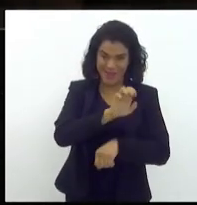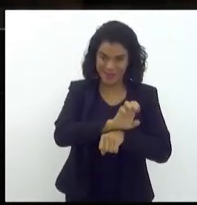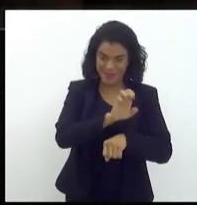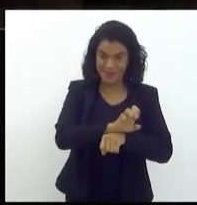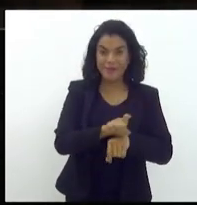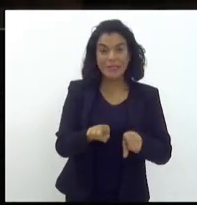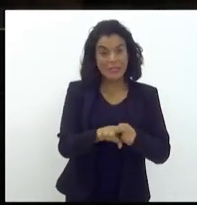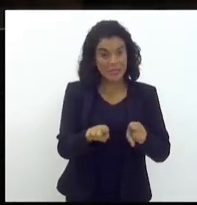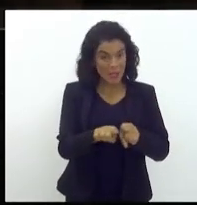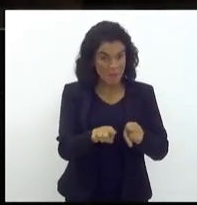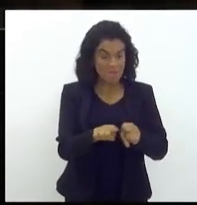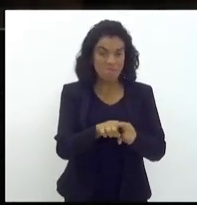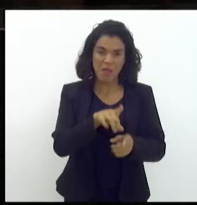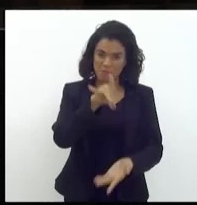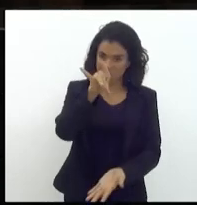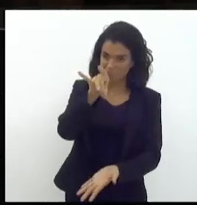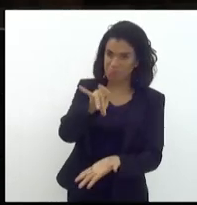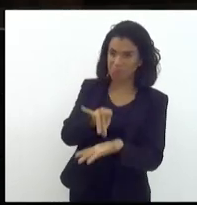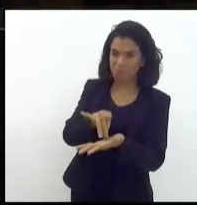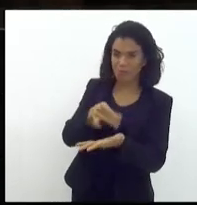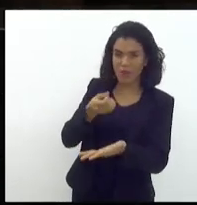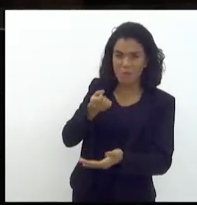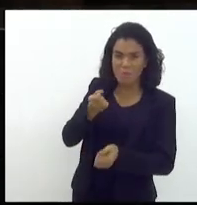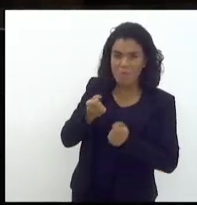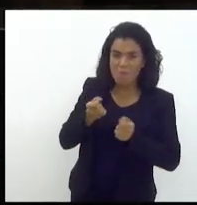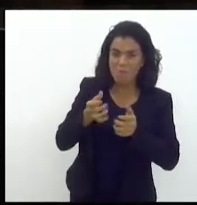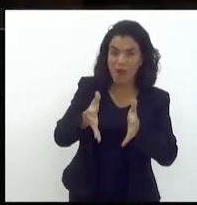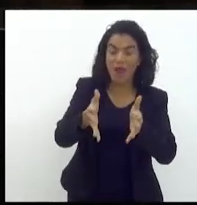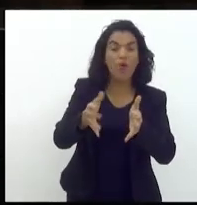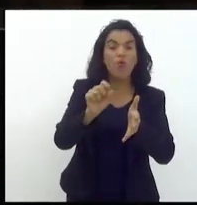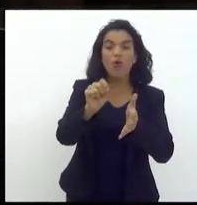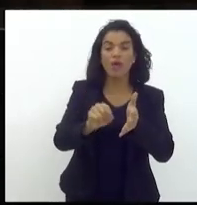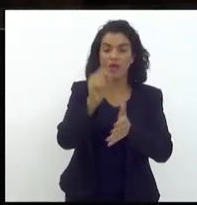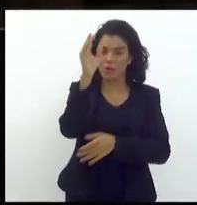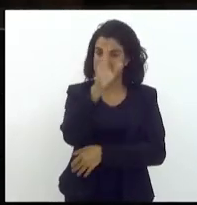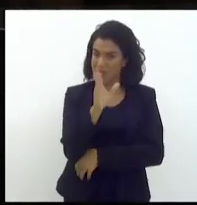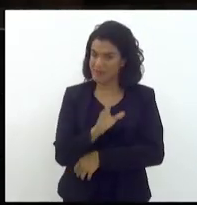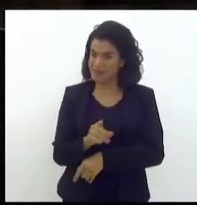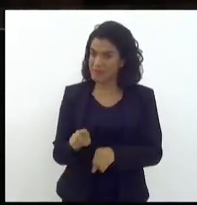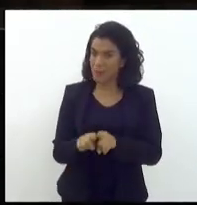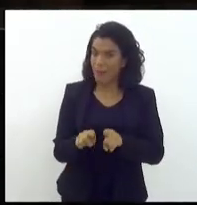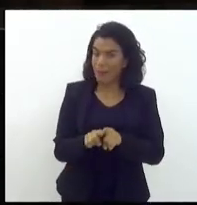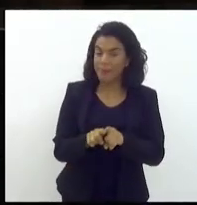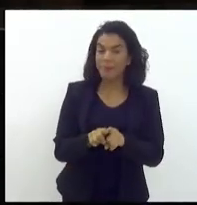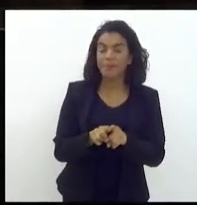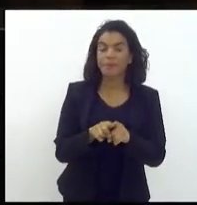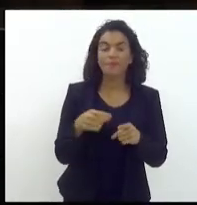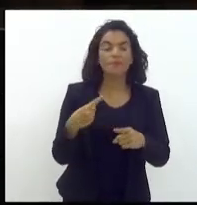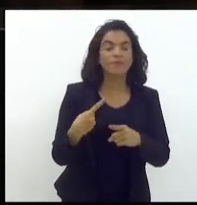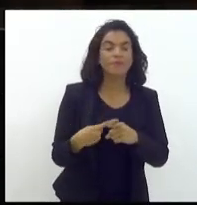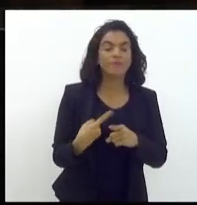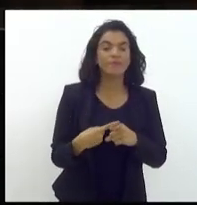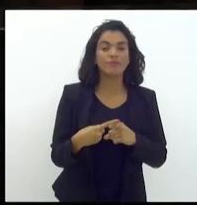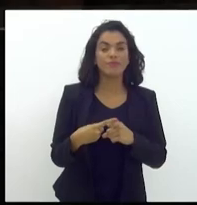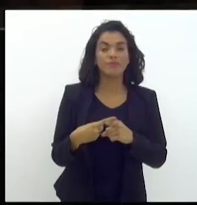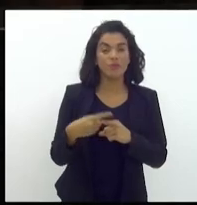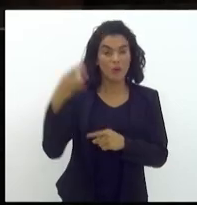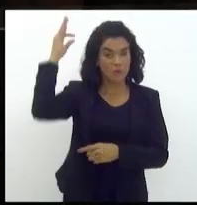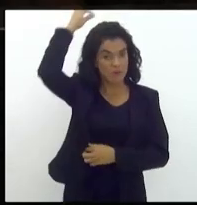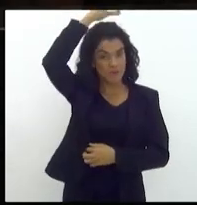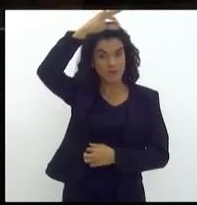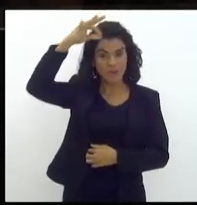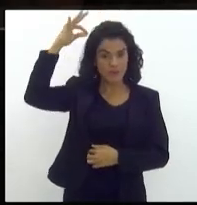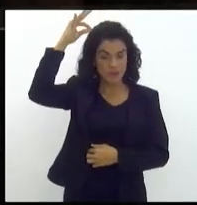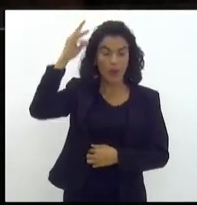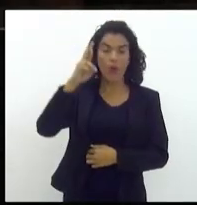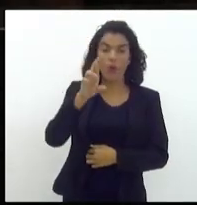ouso dizer no Brasil porque ele é